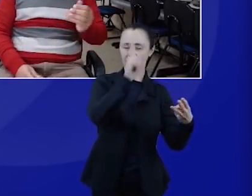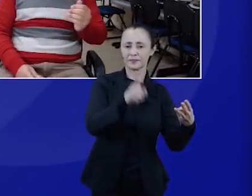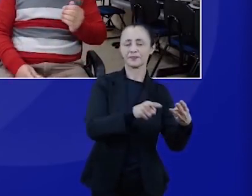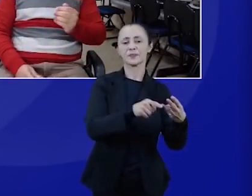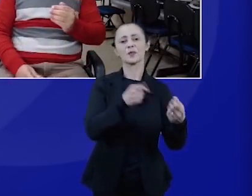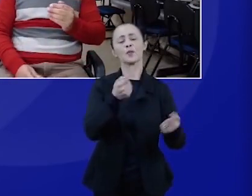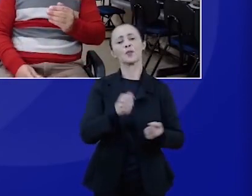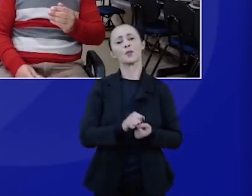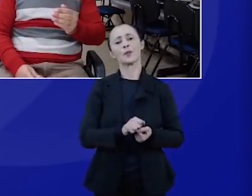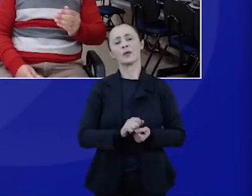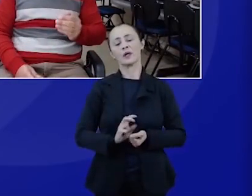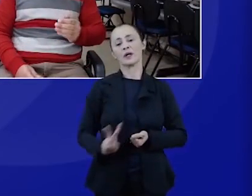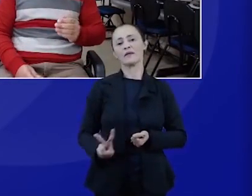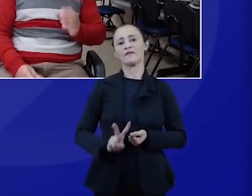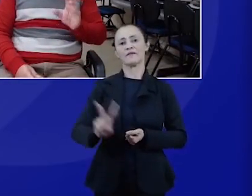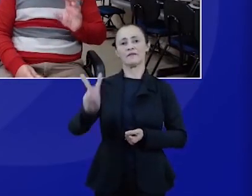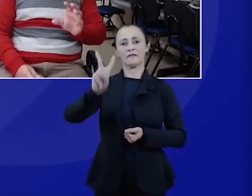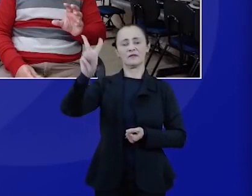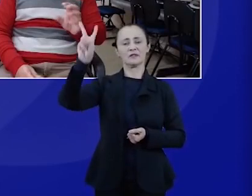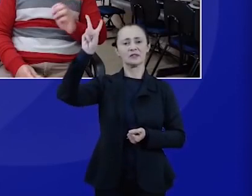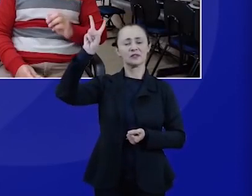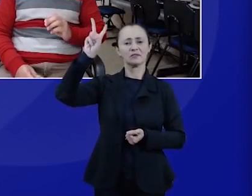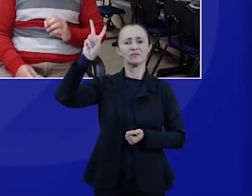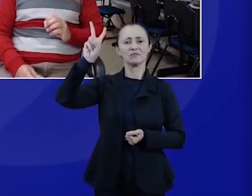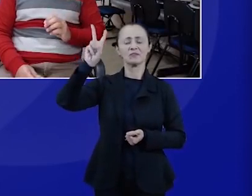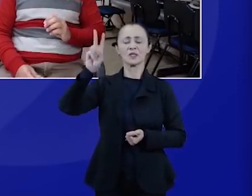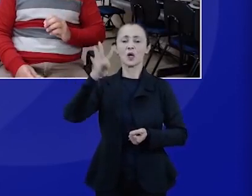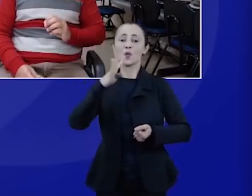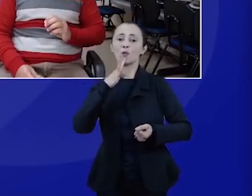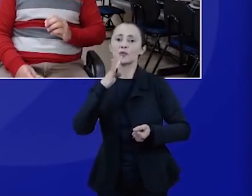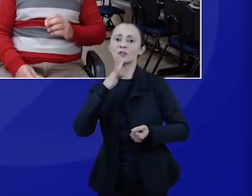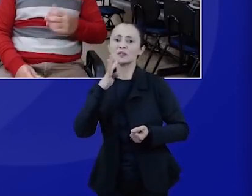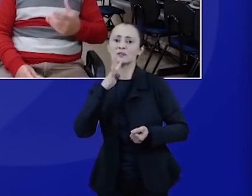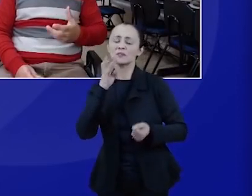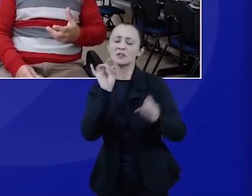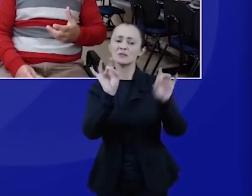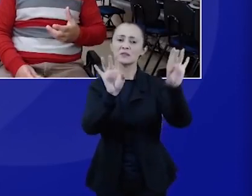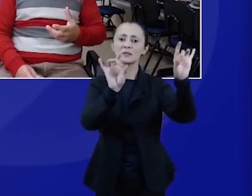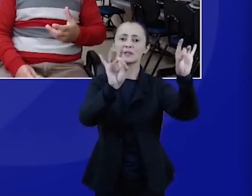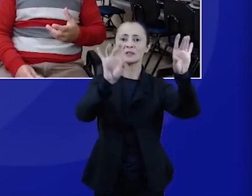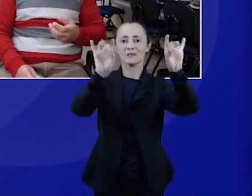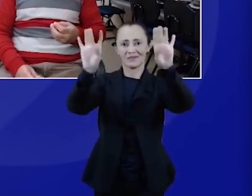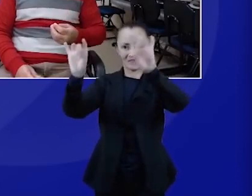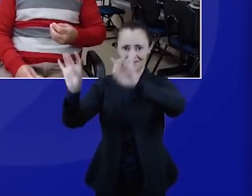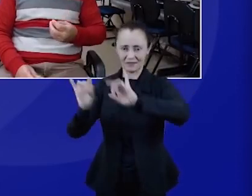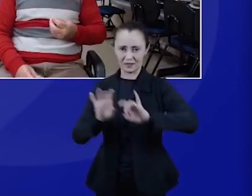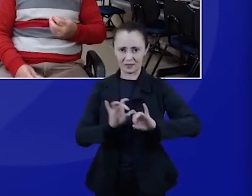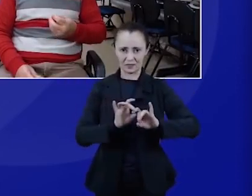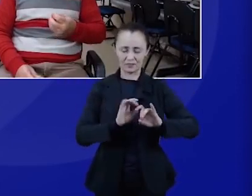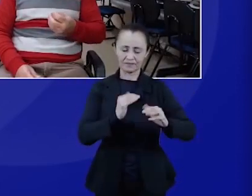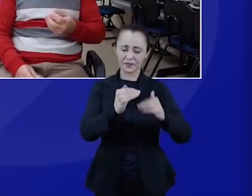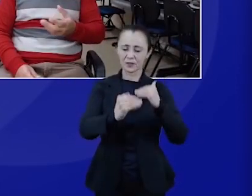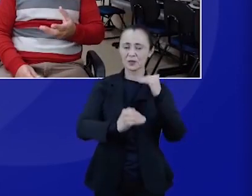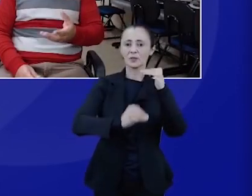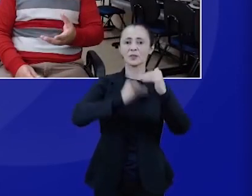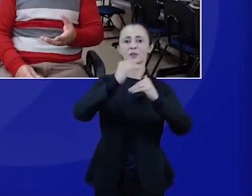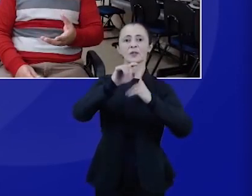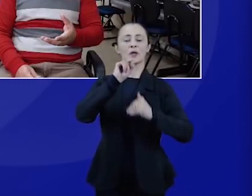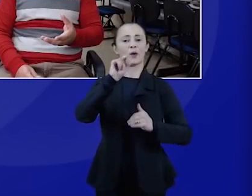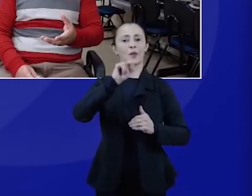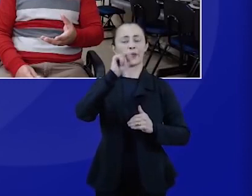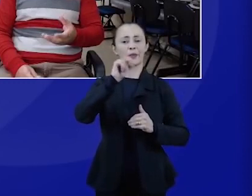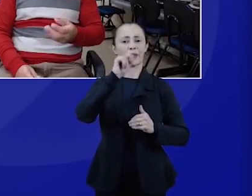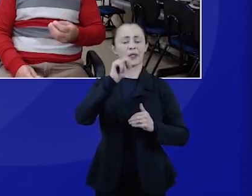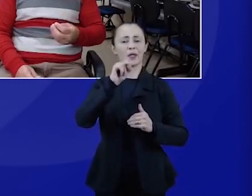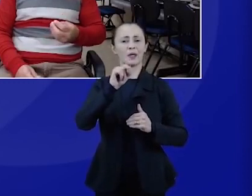a valorização dos diferentes saberes no processo educativo. Esse processo, ele serve por meio do